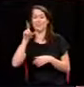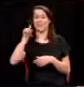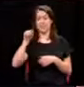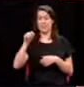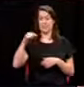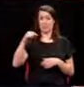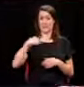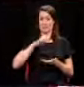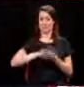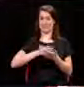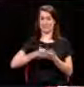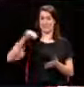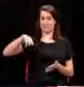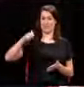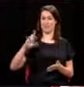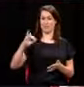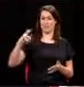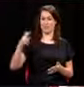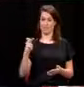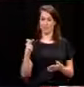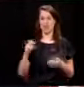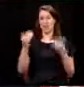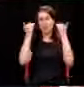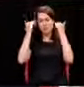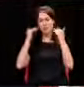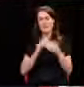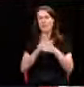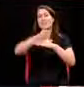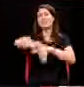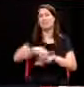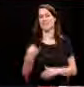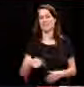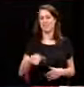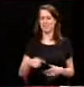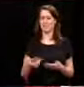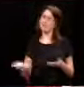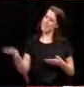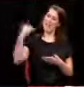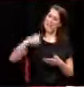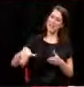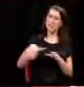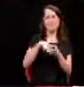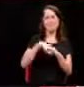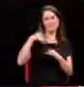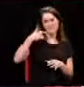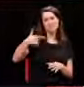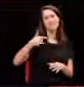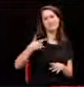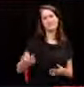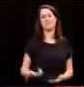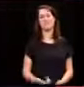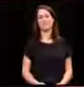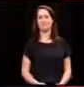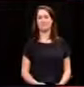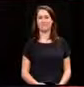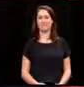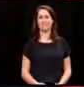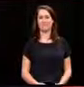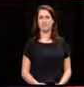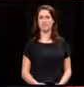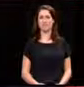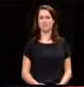nossa mensagem. Junte-se à conversa, fica feito o convite. O que é certo é que Nuno, é um pouco também como abordávamos juntamente o